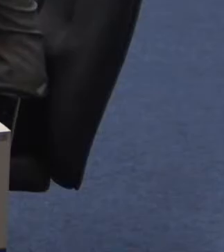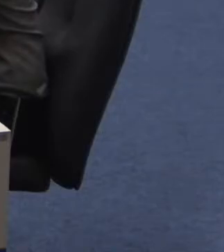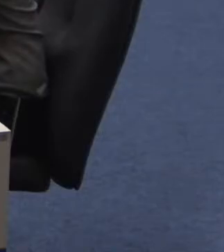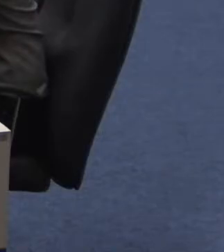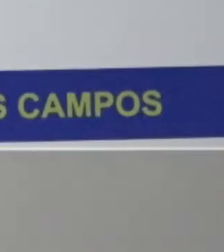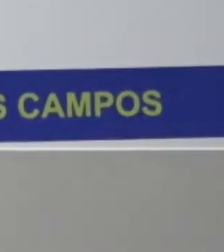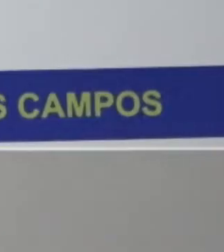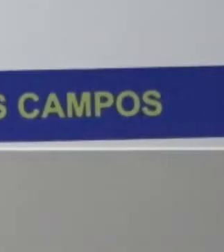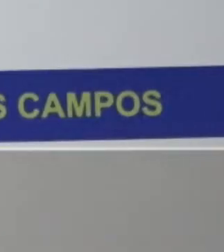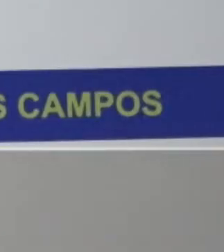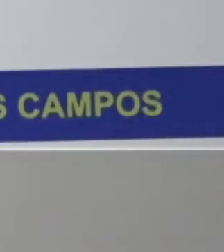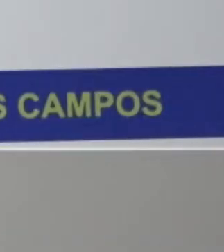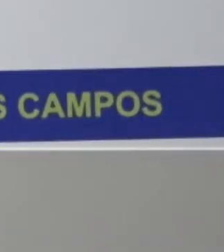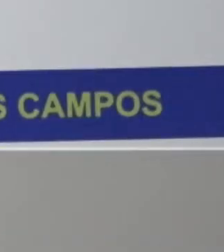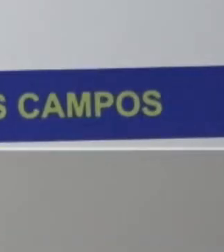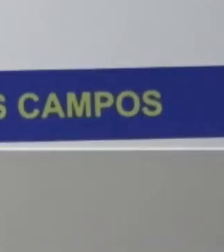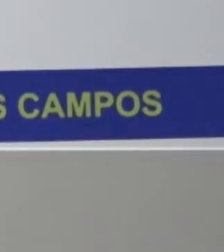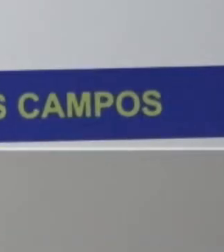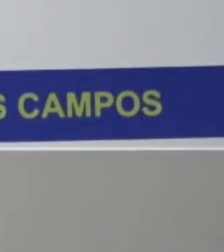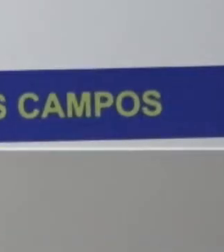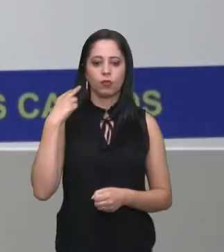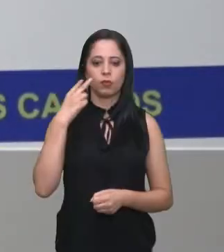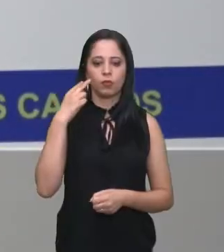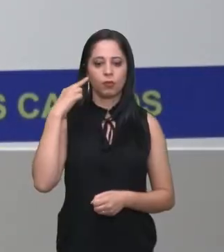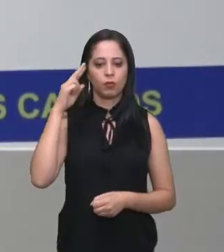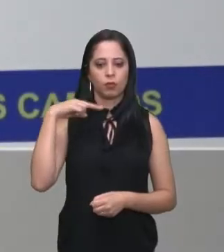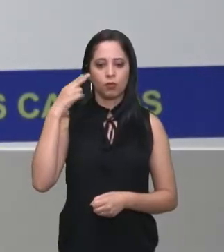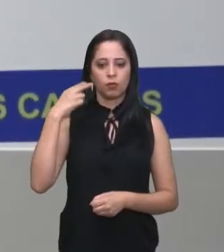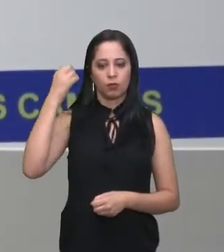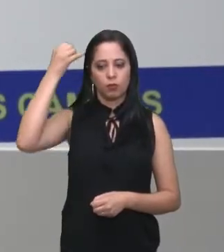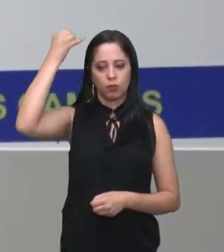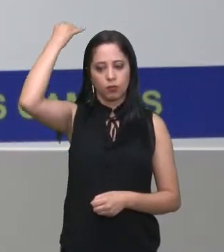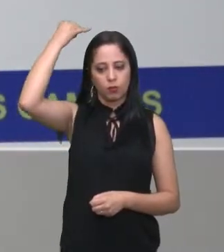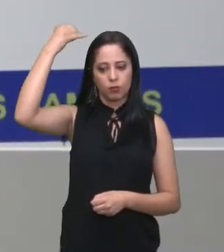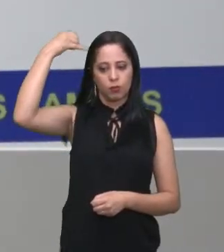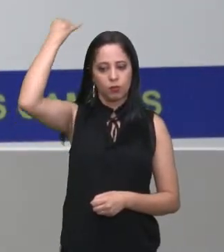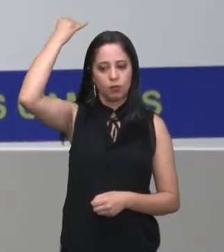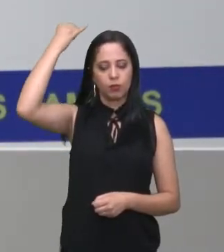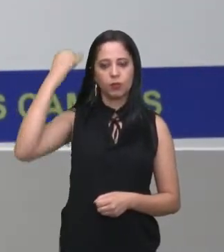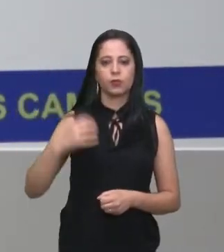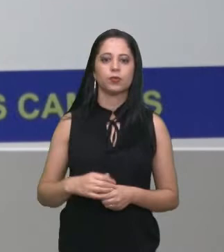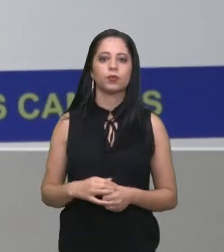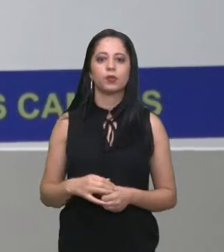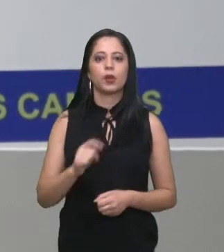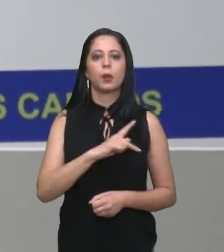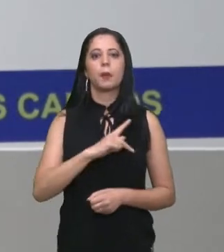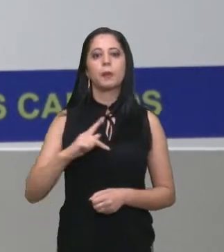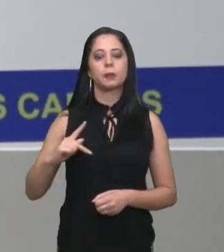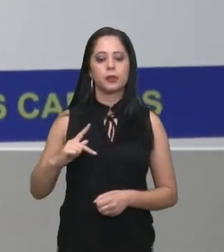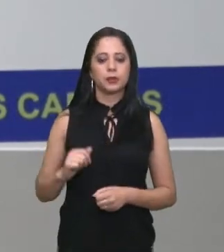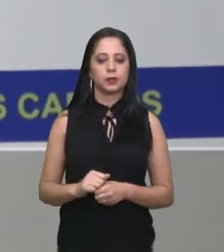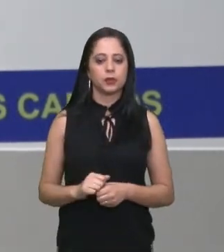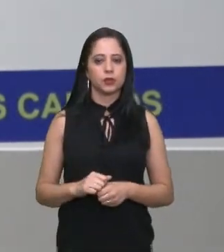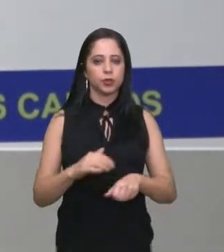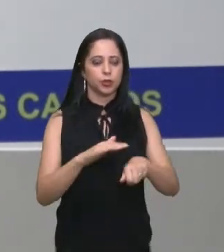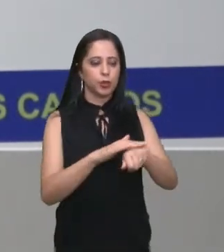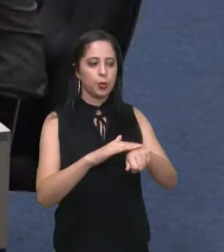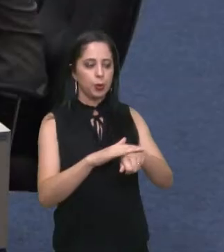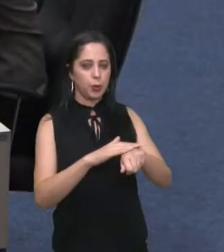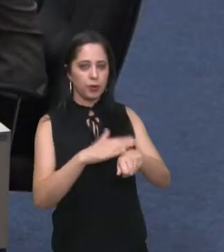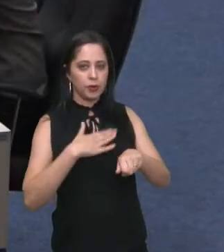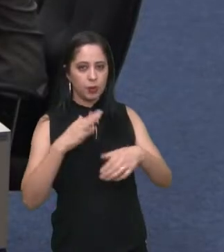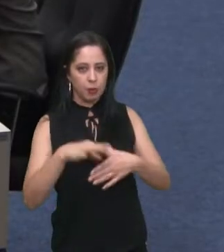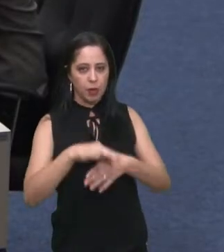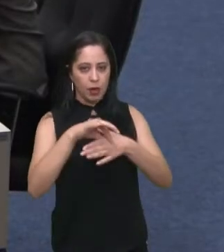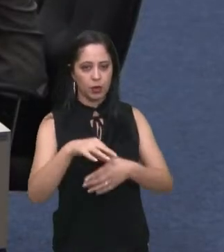Reaberta a presente sessão, com a palavra o vereador Dr. José Cráudio. Presidente Robertinho, conversei com a minha liderança do